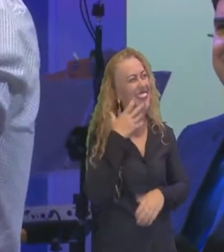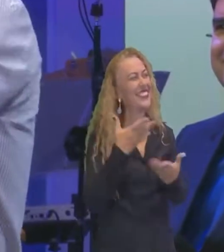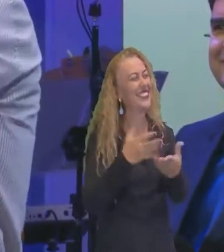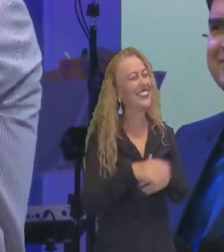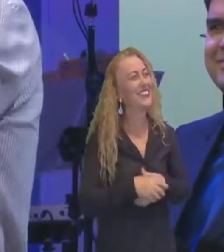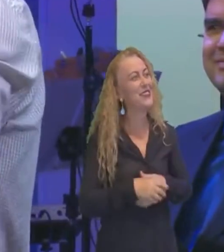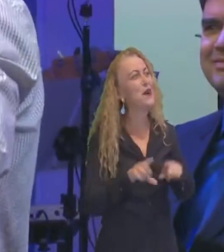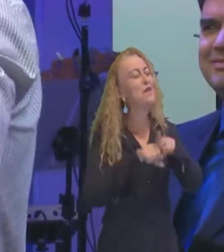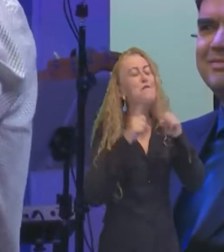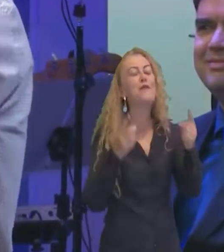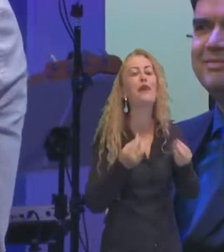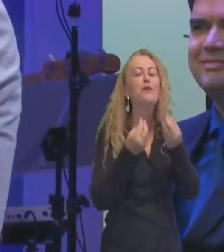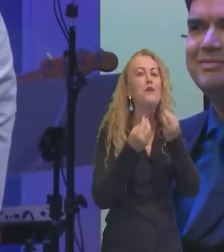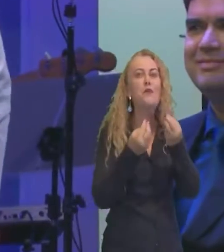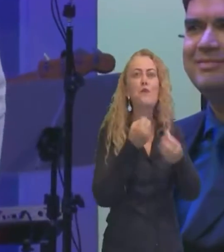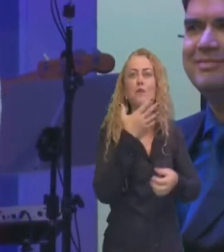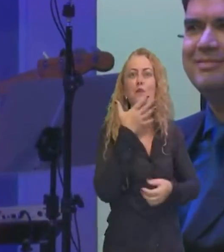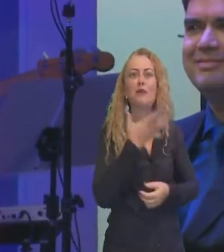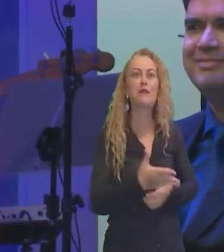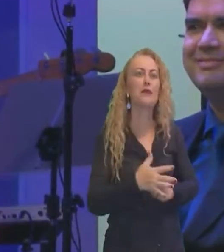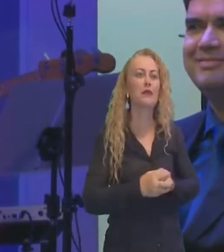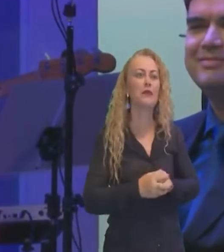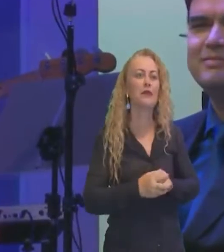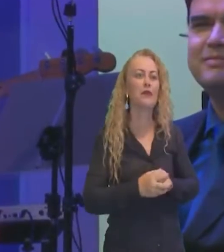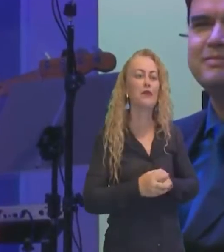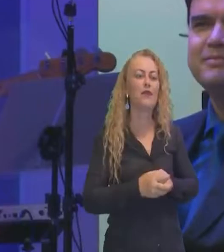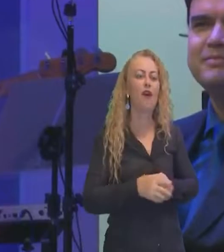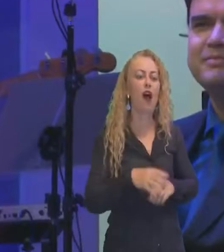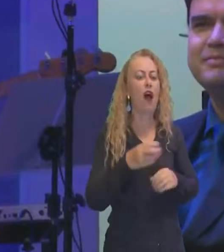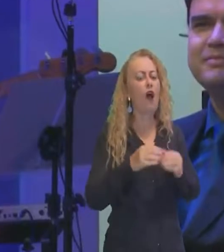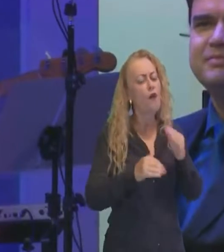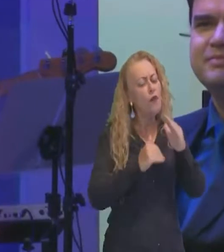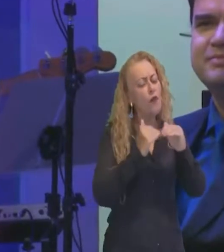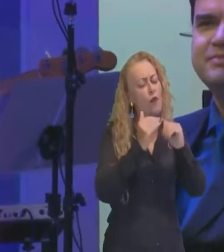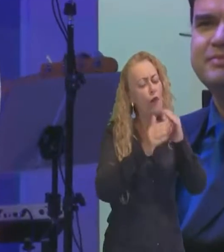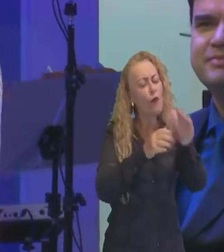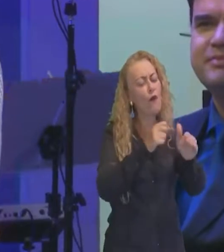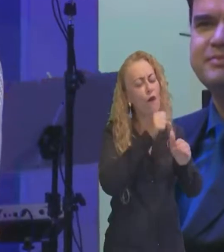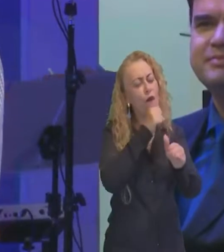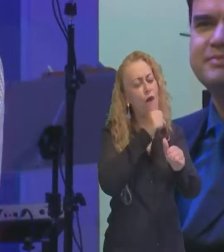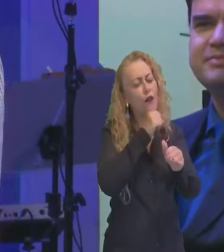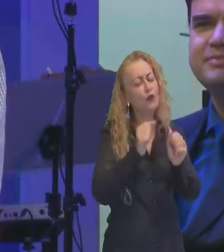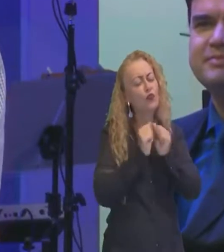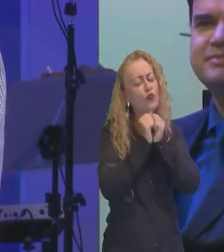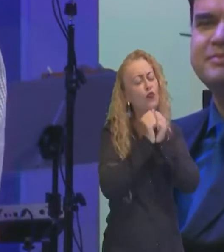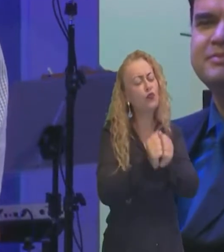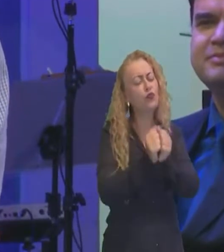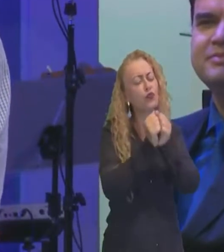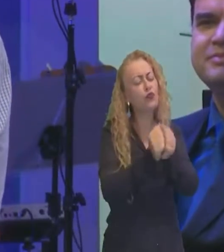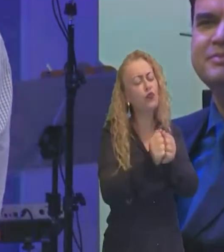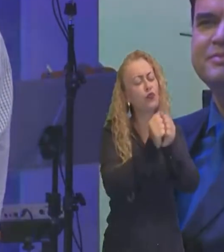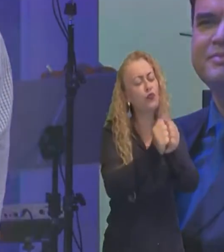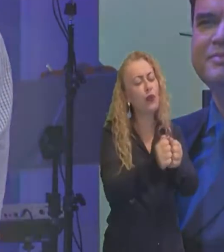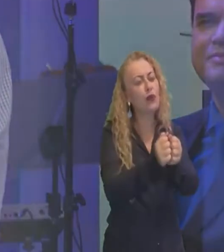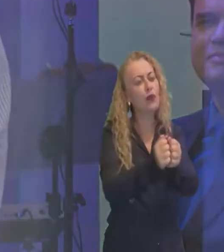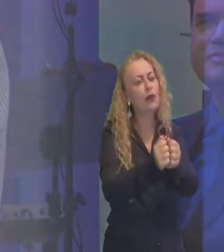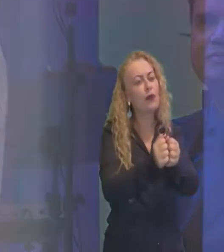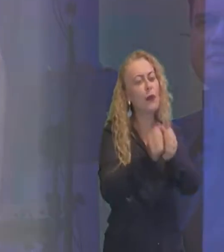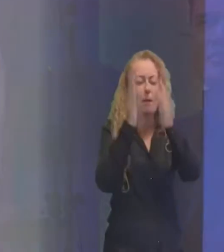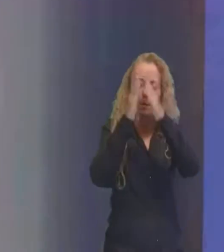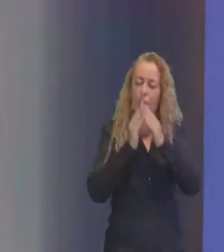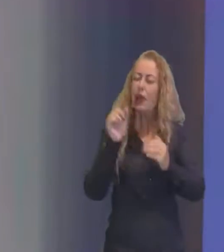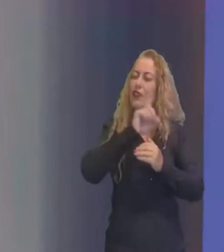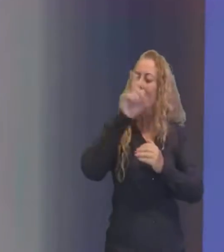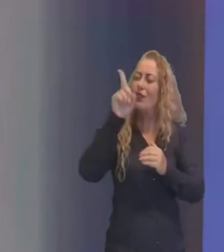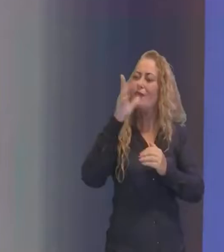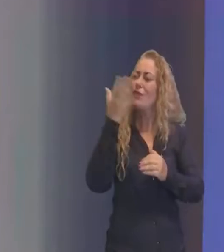Mas, como é bom você ir envelhecendo. Peça isso a Deus. Eu quero envelhecer com você. E